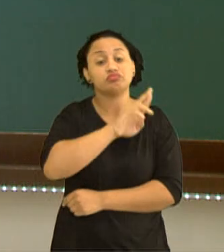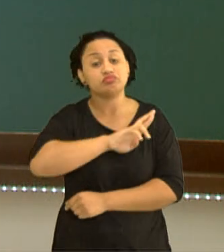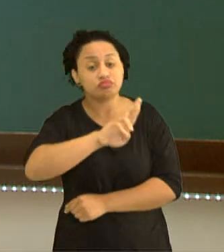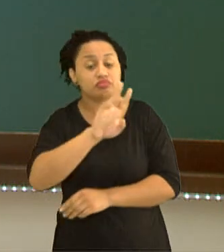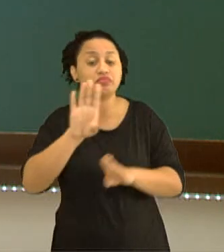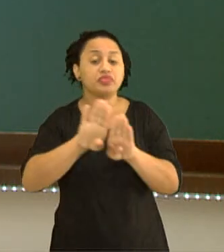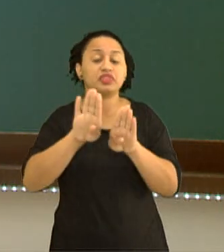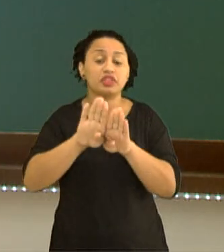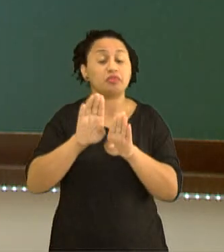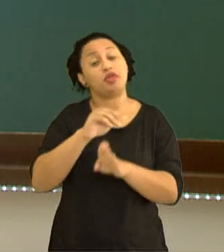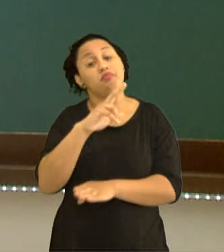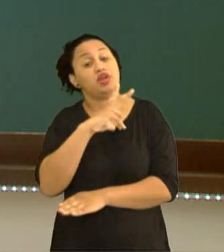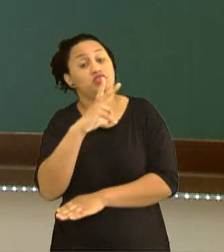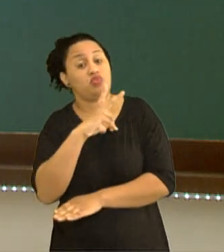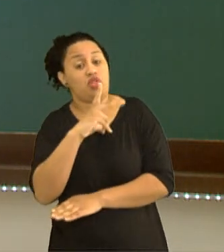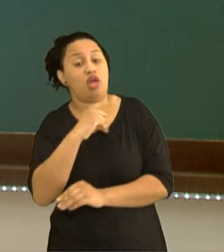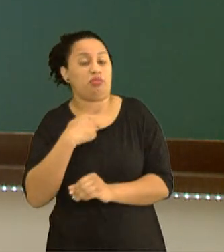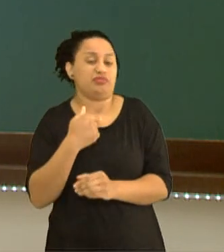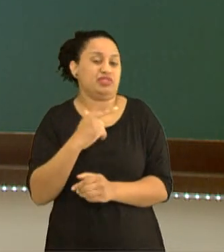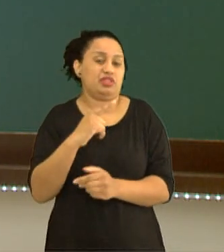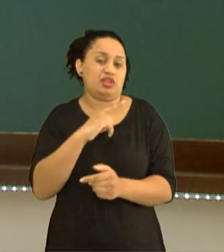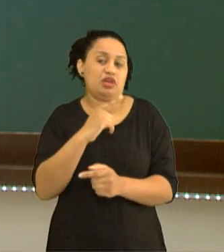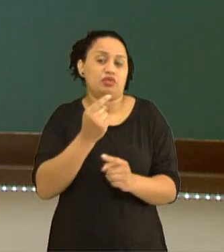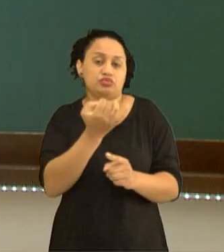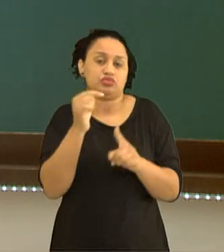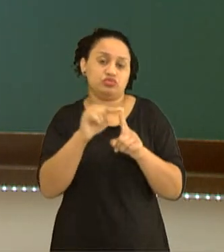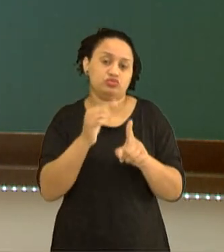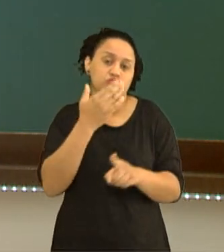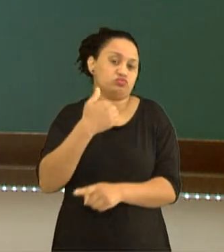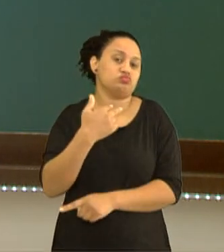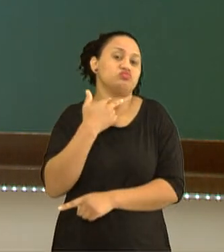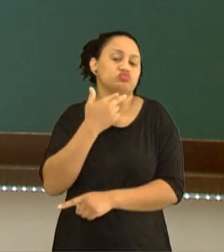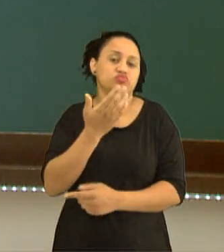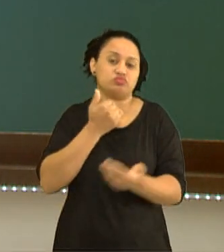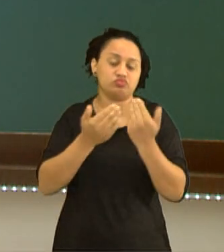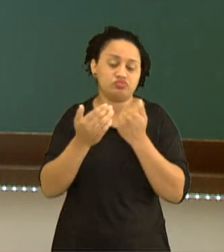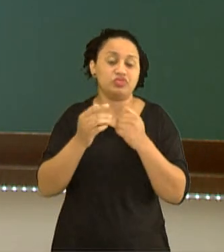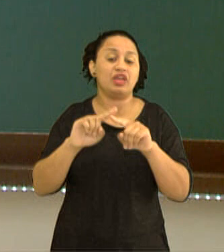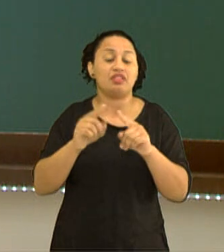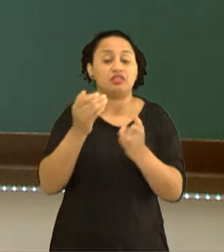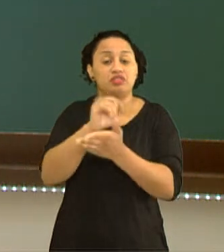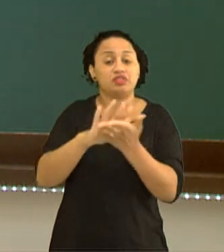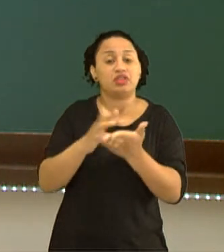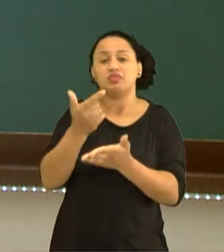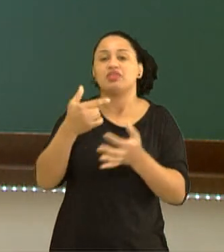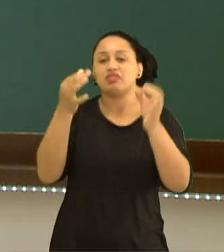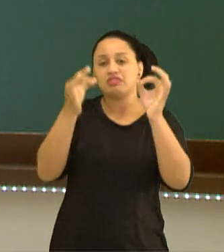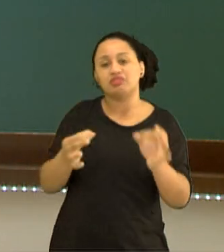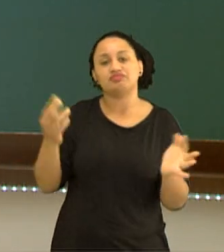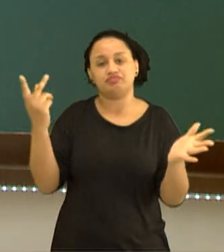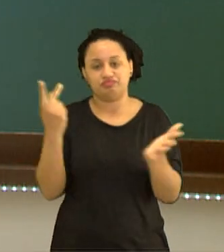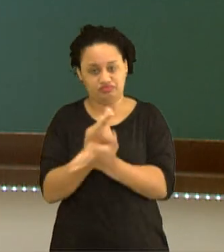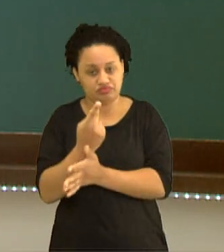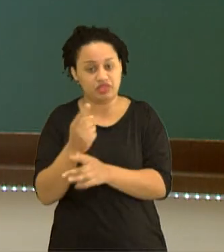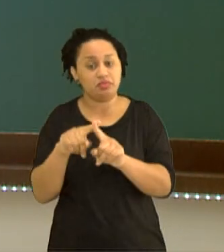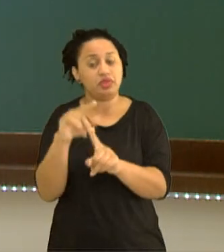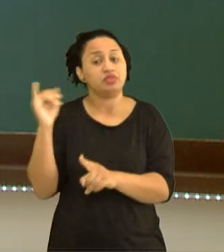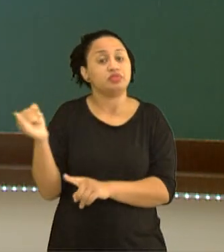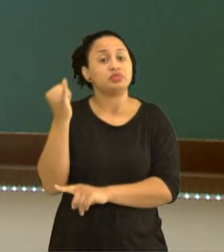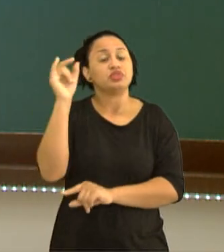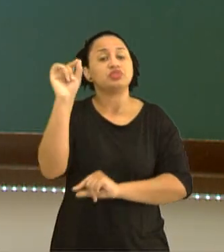restrições alimentares particulares. E nessa atividade não tem certo e errado. O que é importante? Você